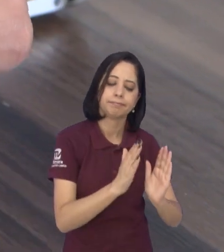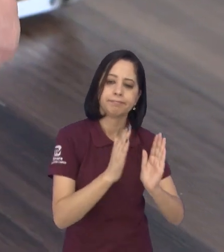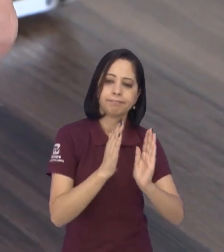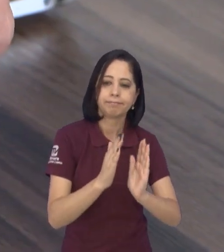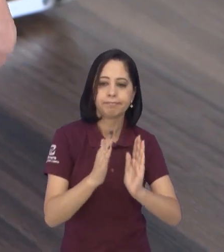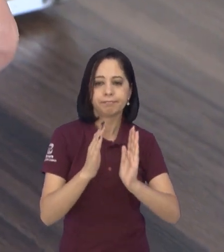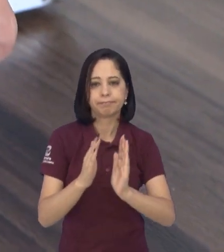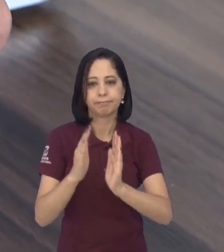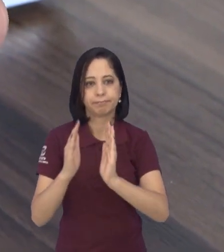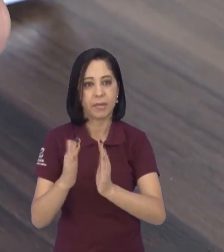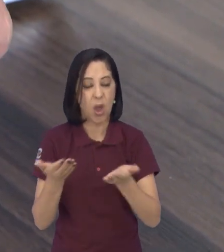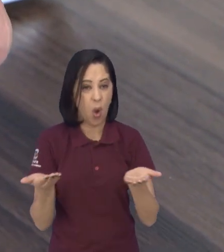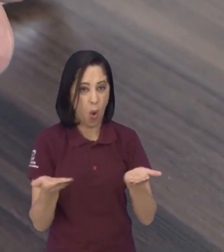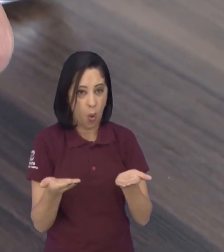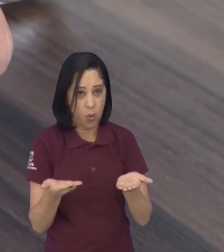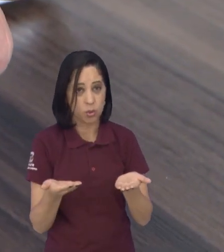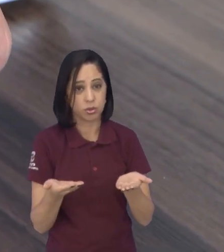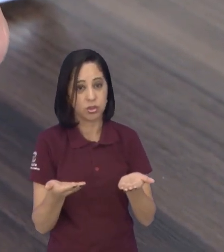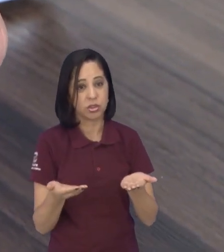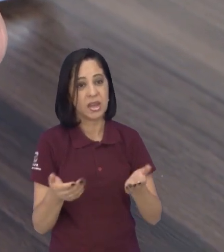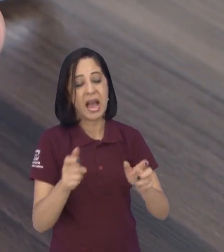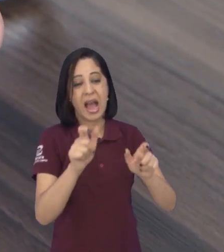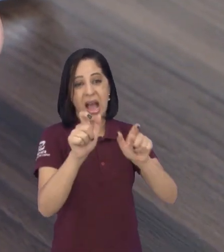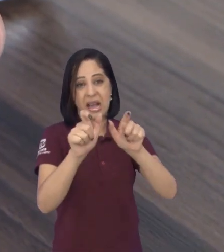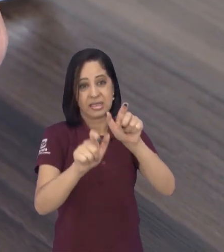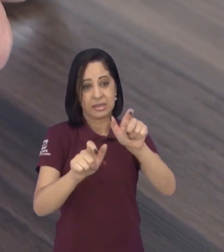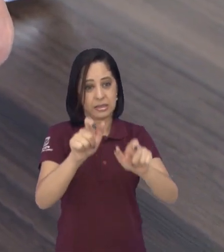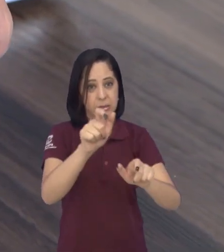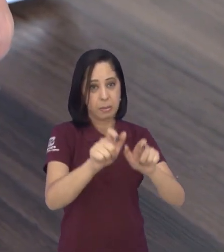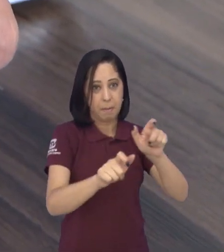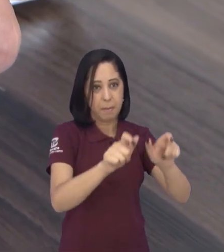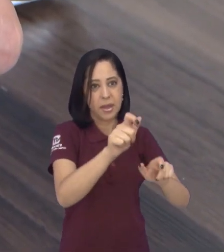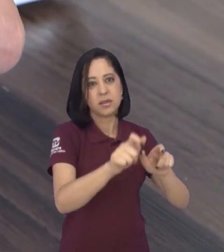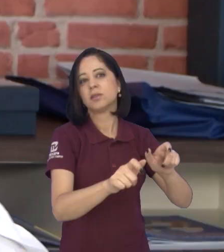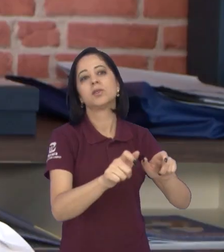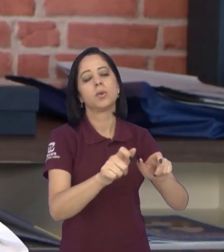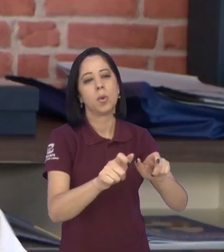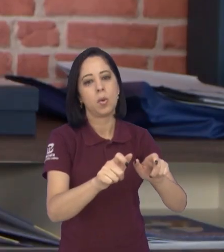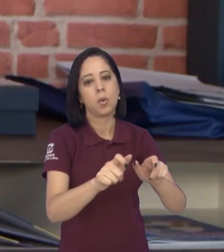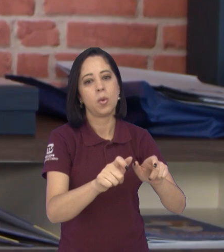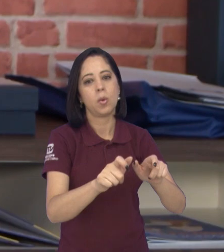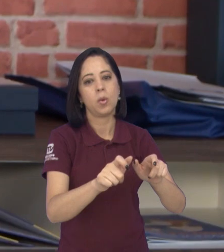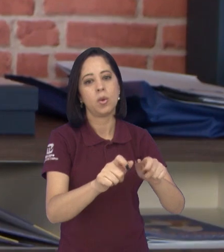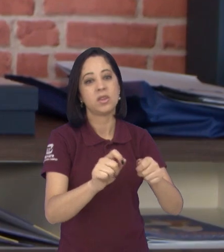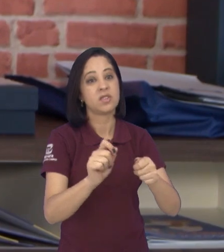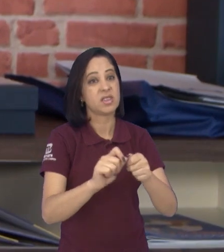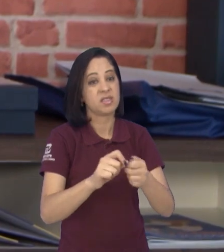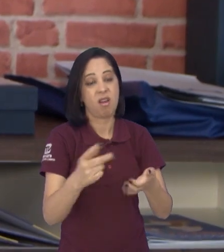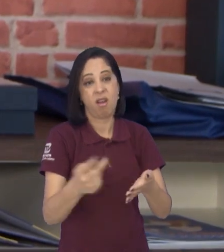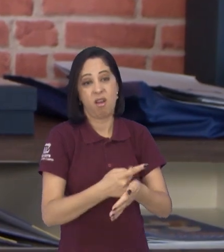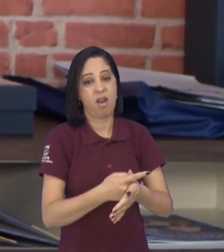seguido. Hoje as pessoas estão tratando de forma erroneamente o tratamento de